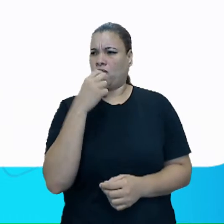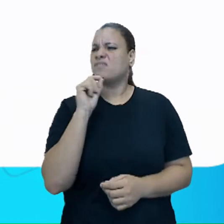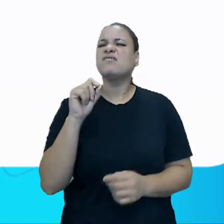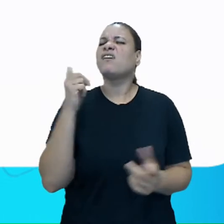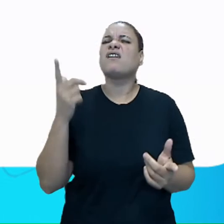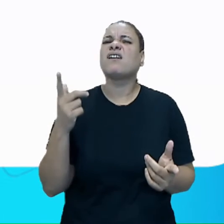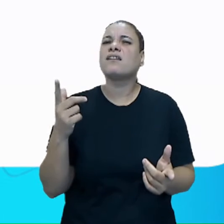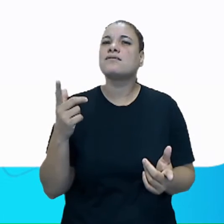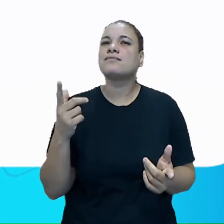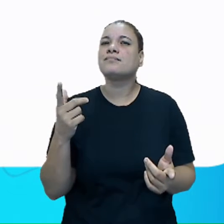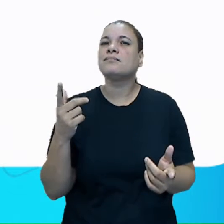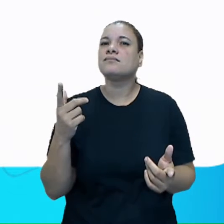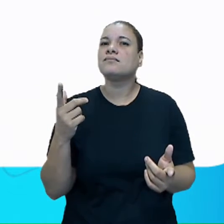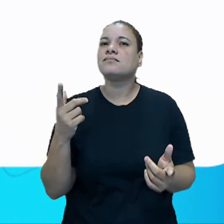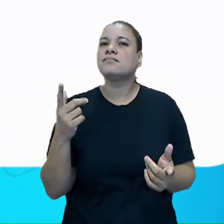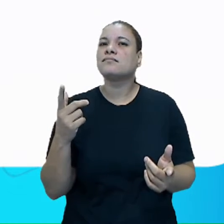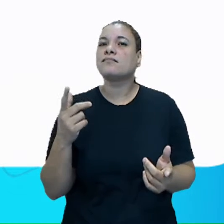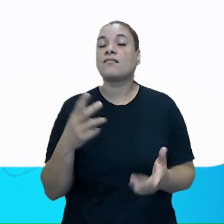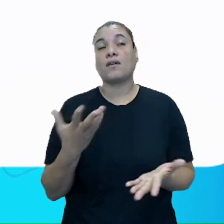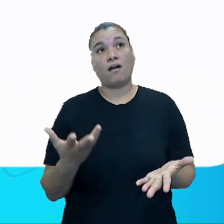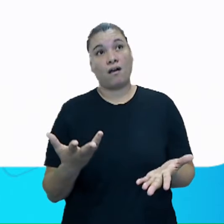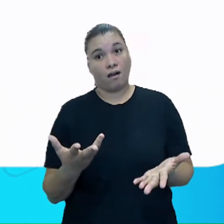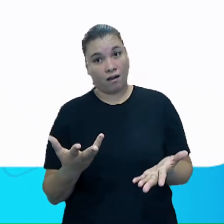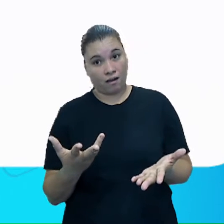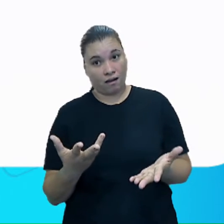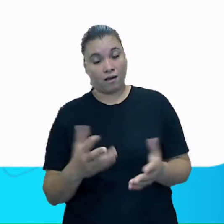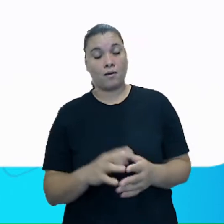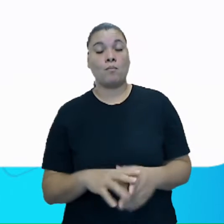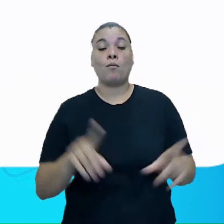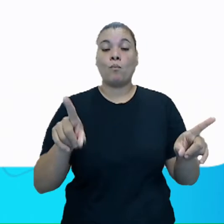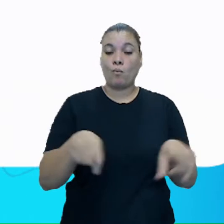aí, músicas sertanejas é o complemento,